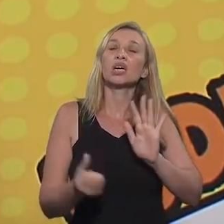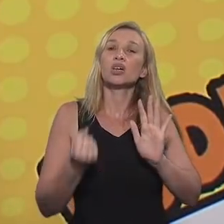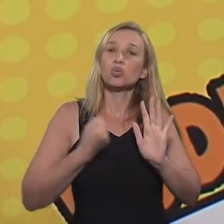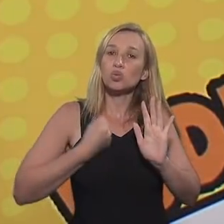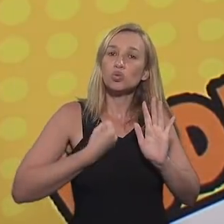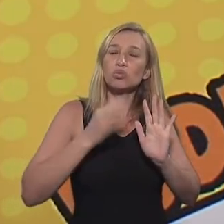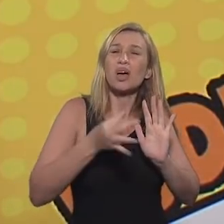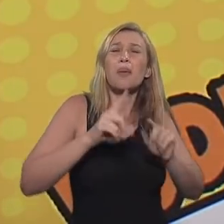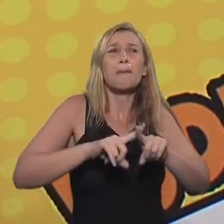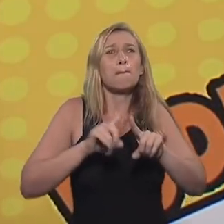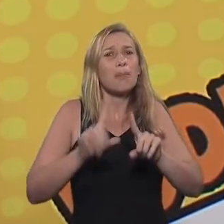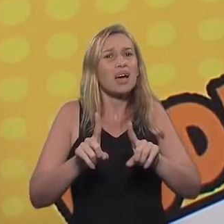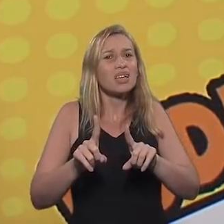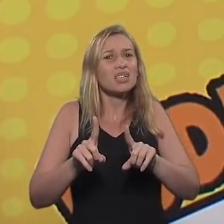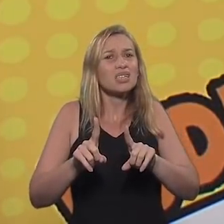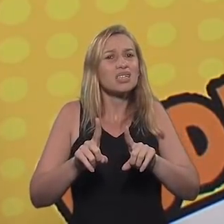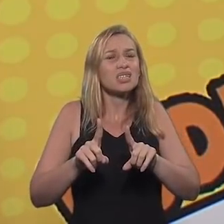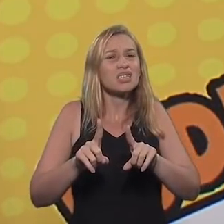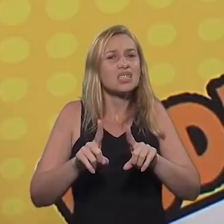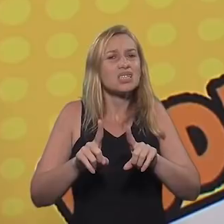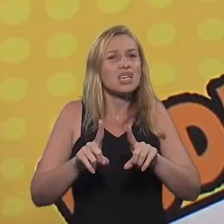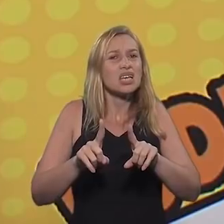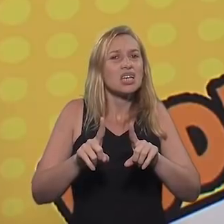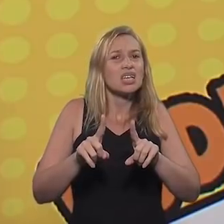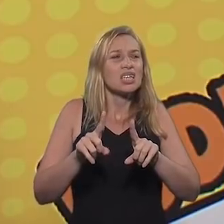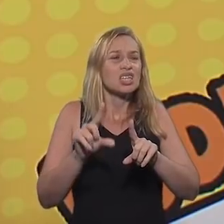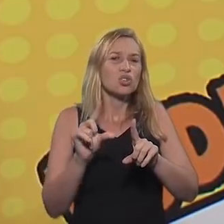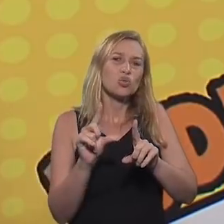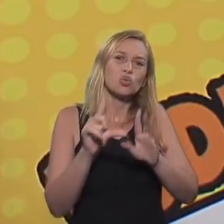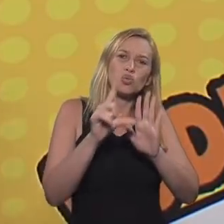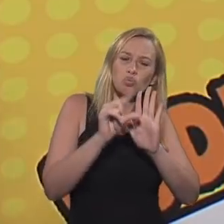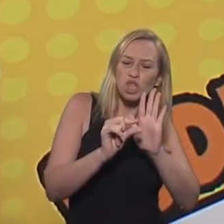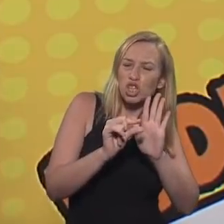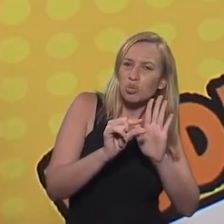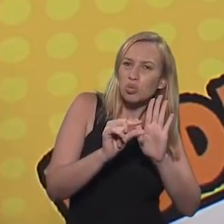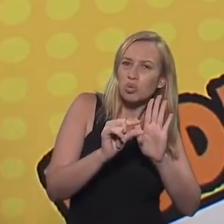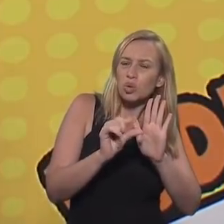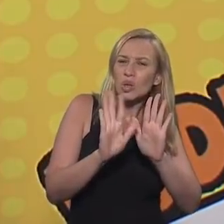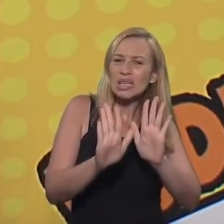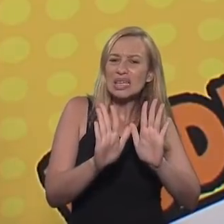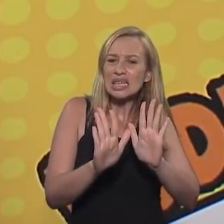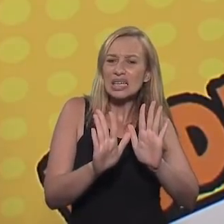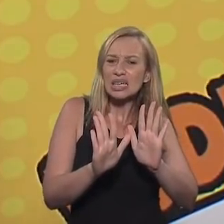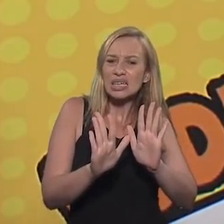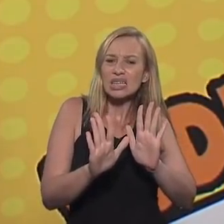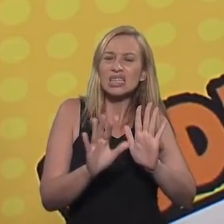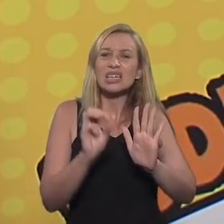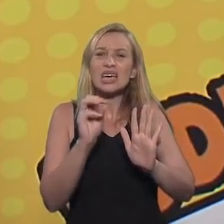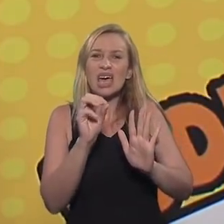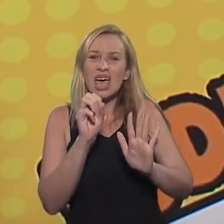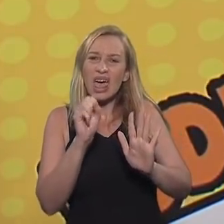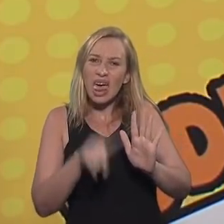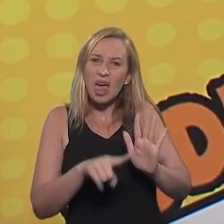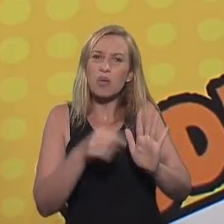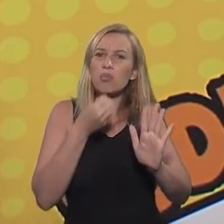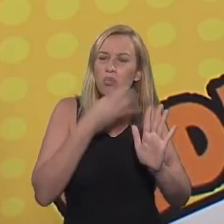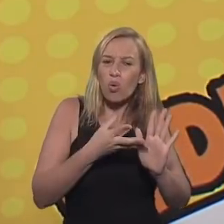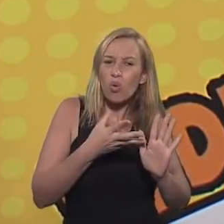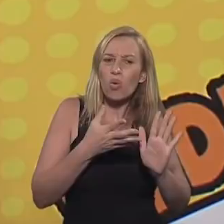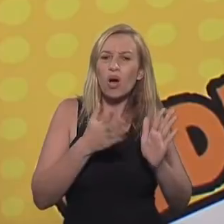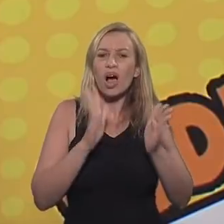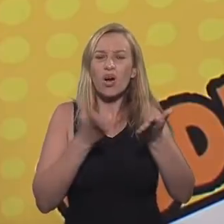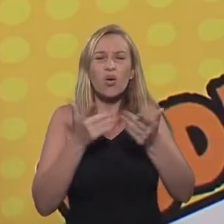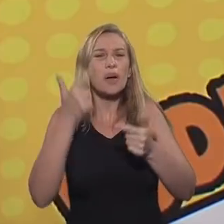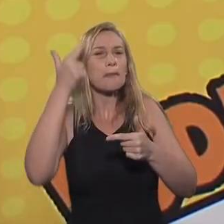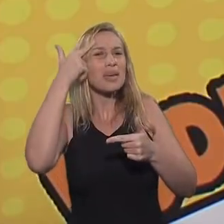determina esse percentual, mas será que é percentual mínimo, mas acaba sendo cumprido de fato só o mínimo? Será que isso é suficiente?